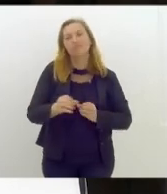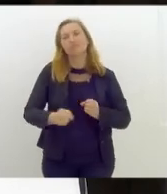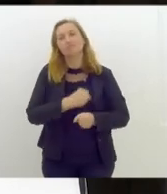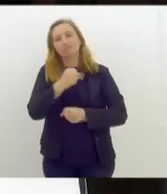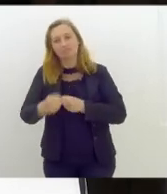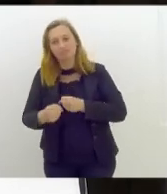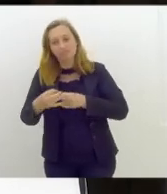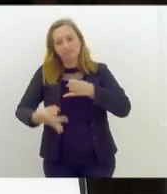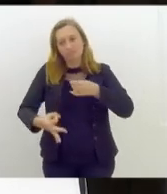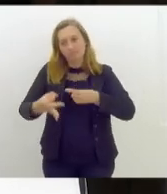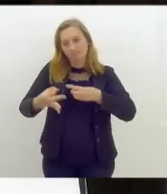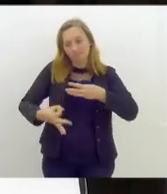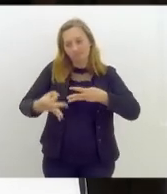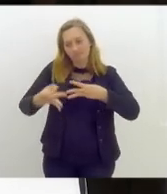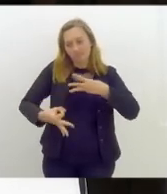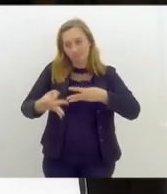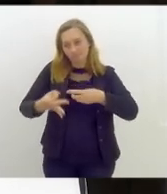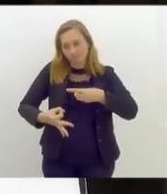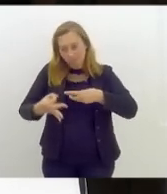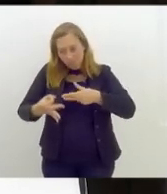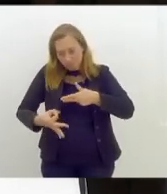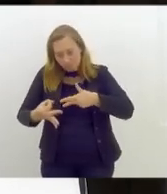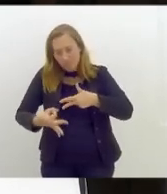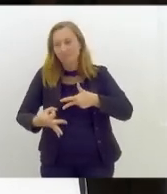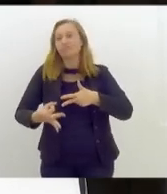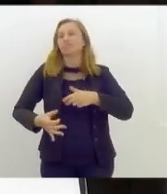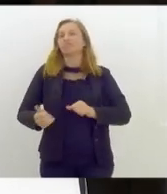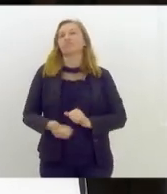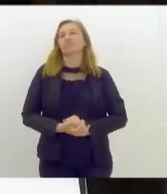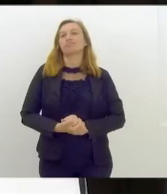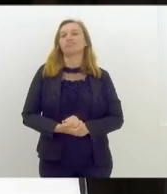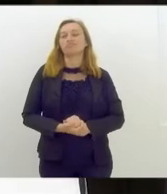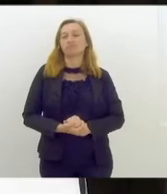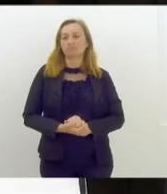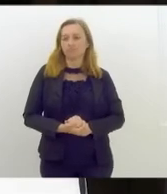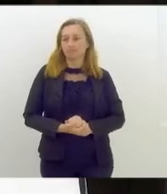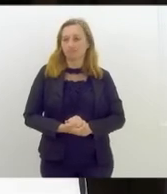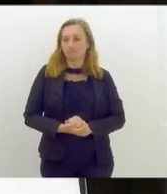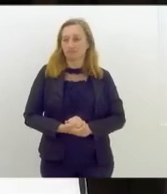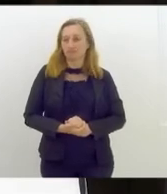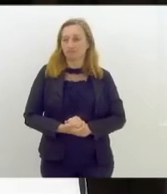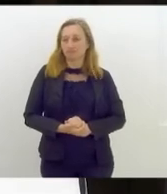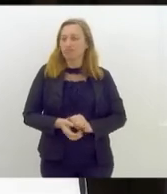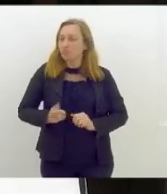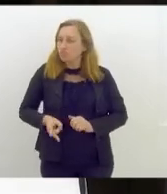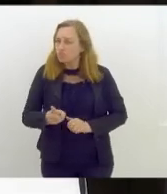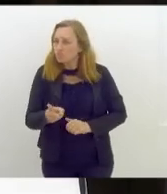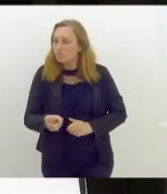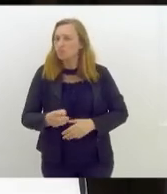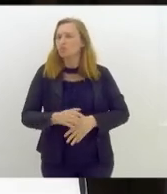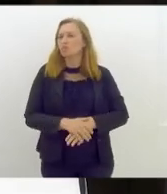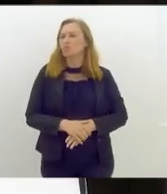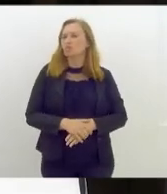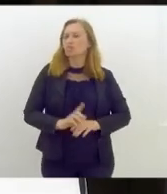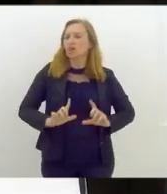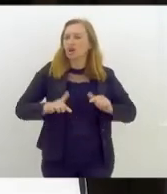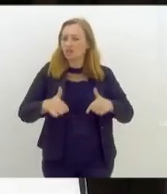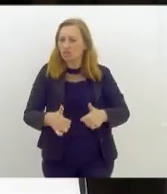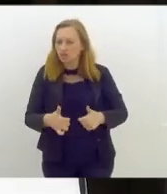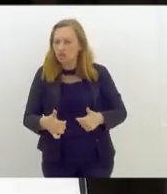à Justiça, simplesmente continuando metendo a colher, continuando manifestando o